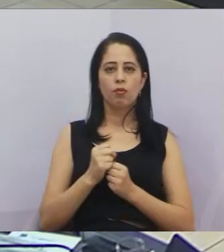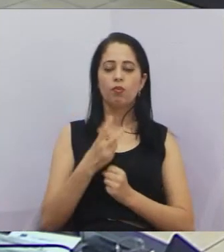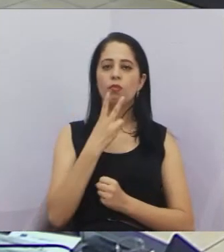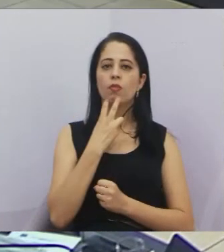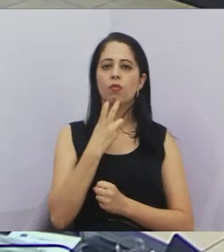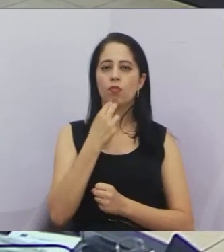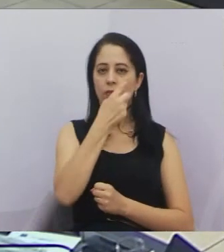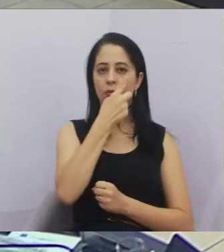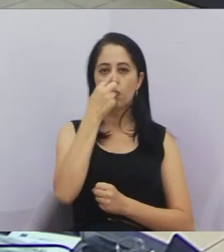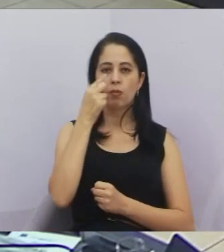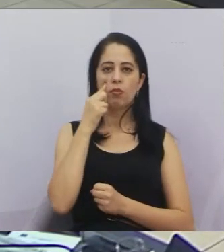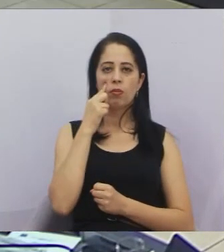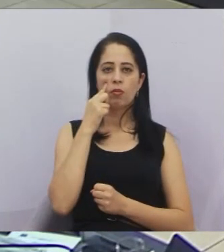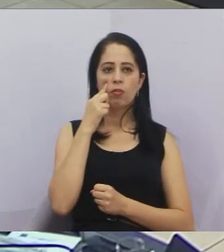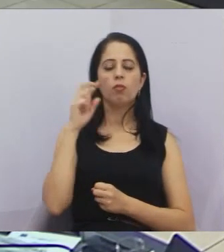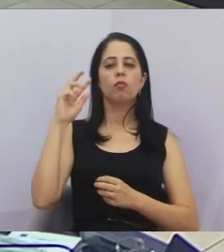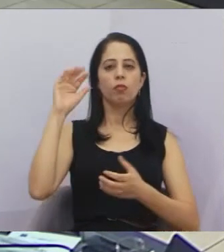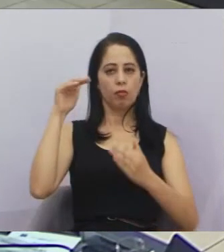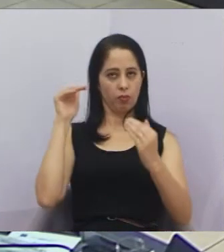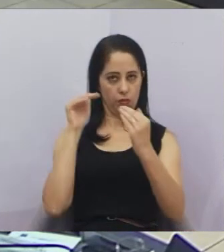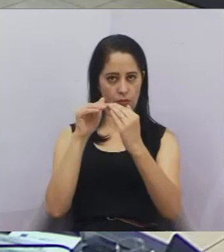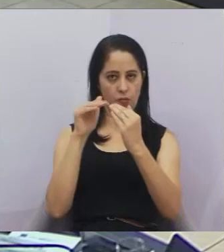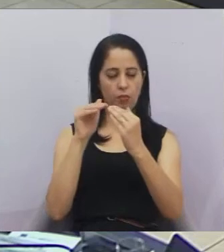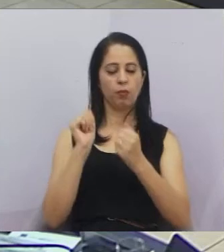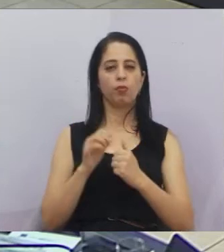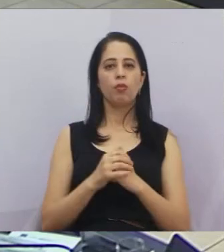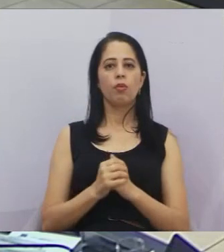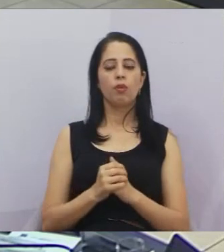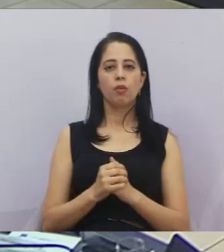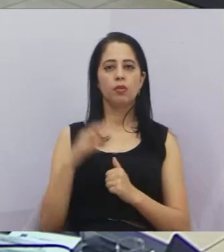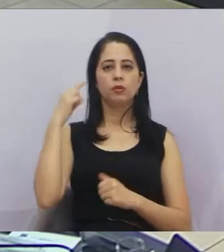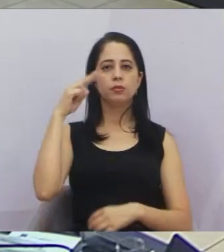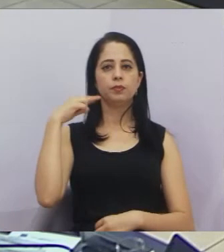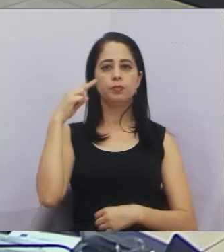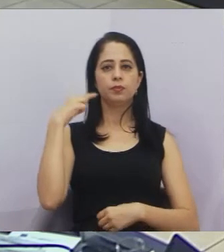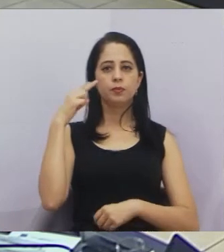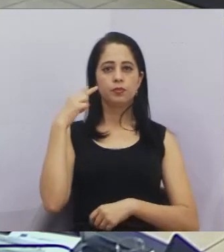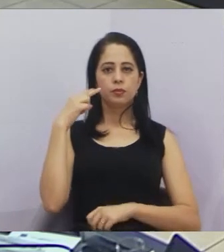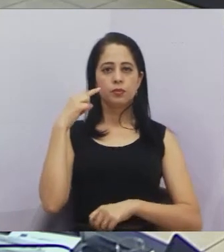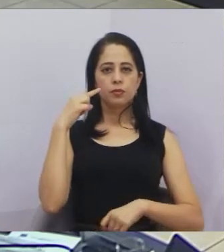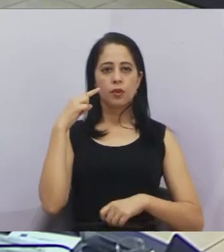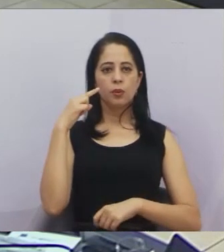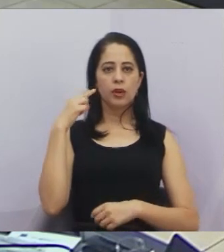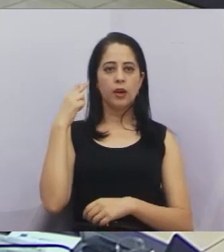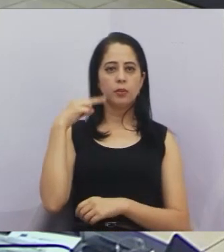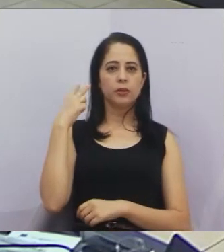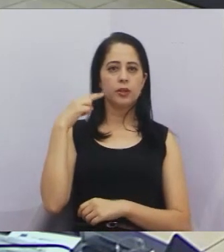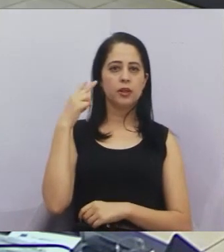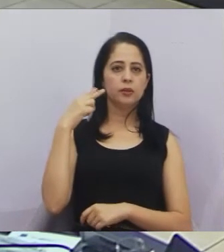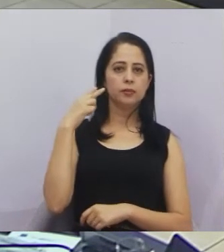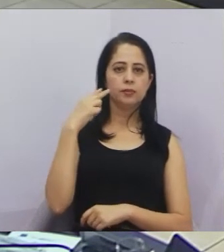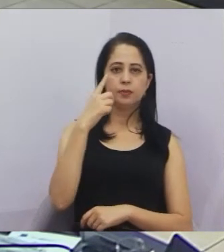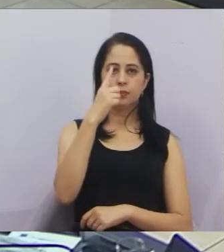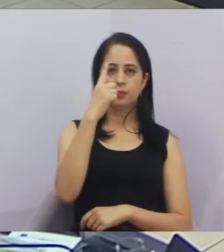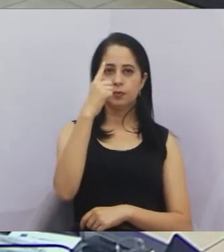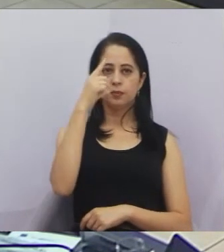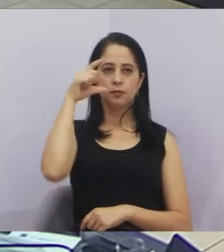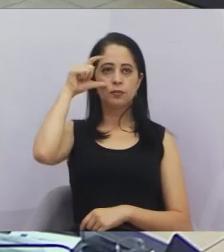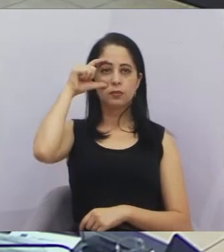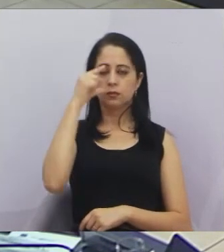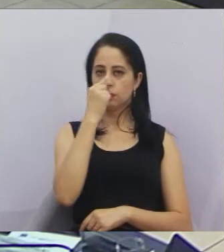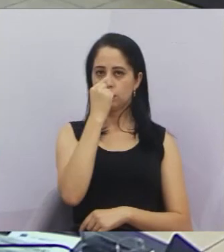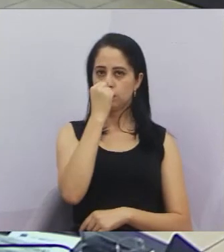do Parque Minha Lua? Meu voto é favorável, presidente. Como vota o vereador Ávila de Madureira? Eu voto